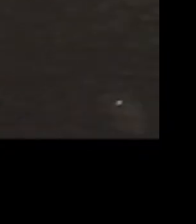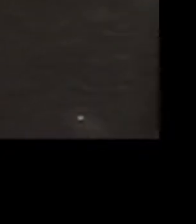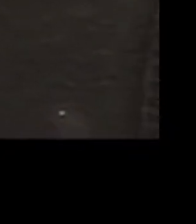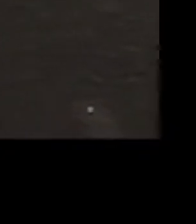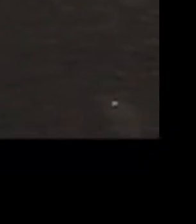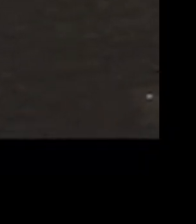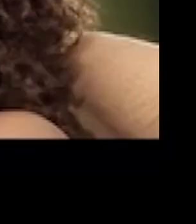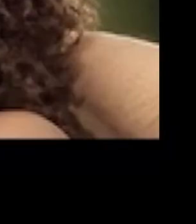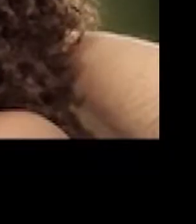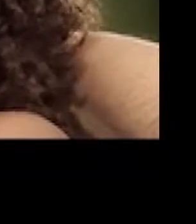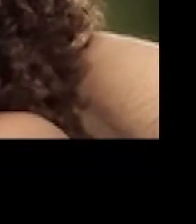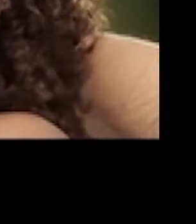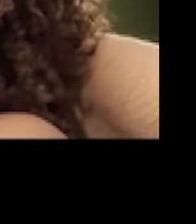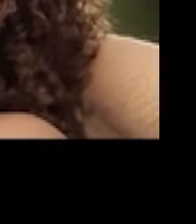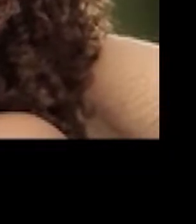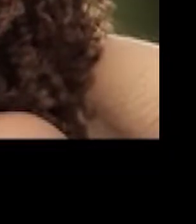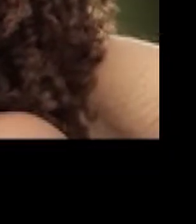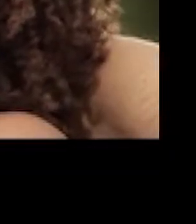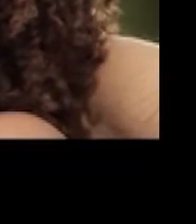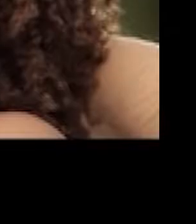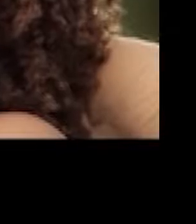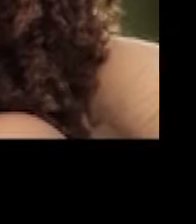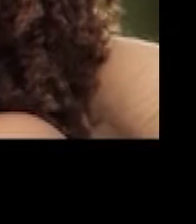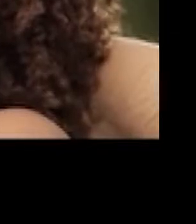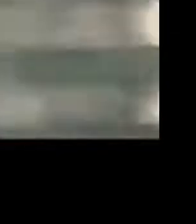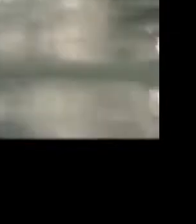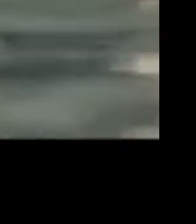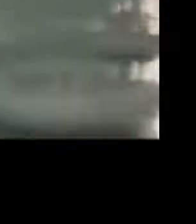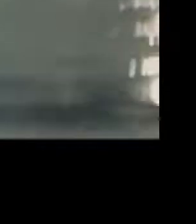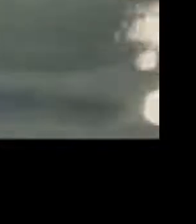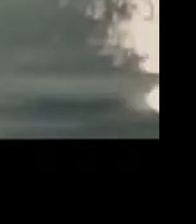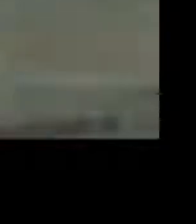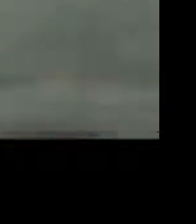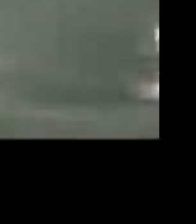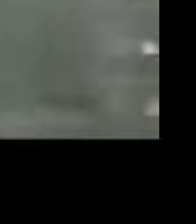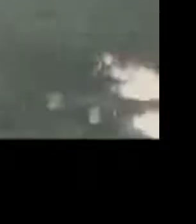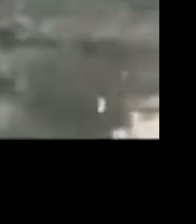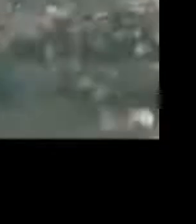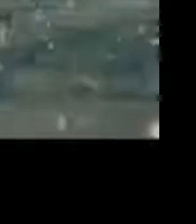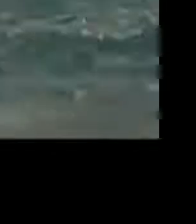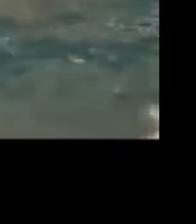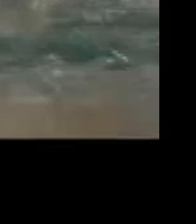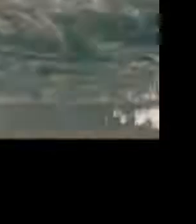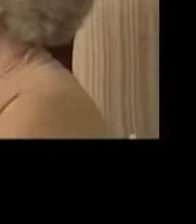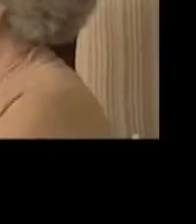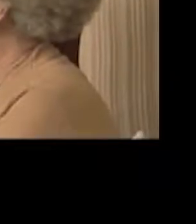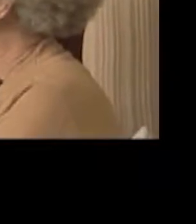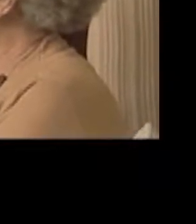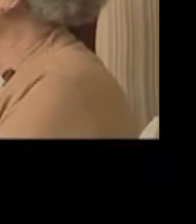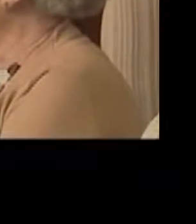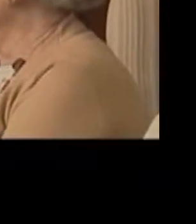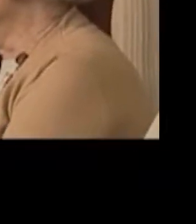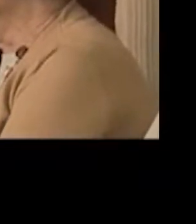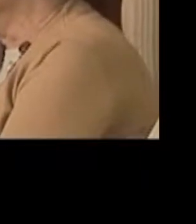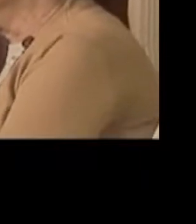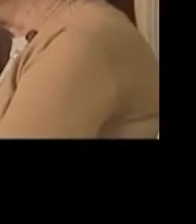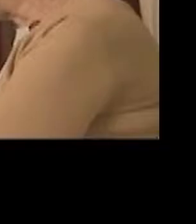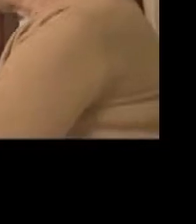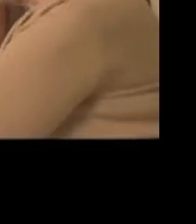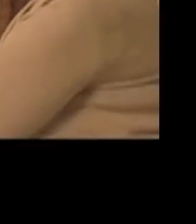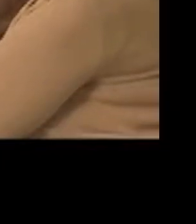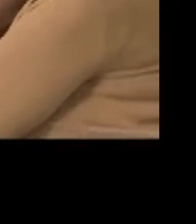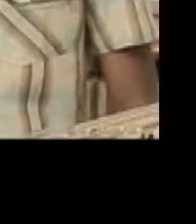sua. Essa pessoa pode namorar e pode superar desafios. É alguém que ama